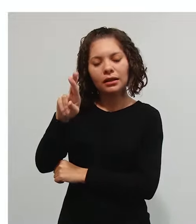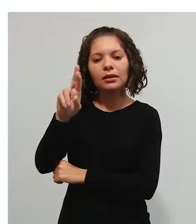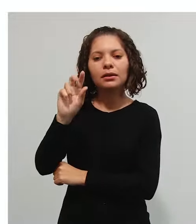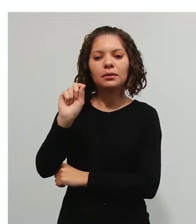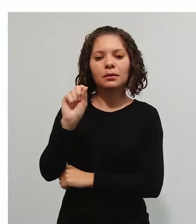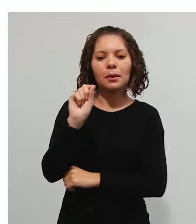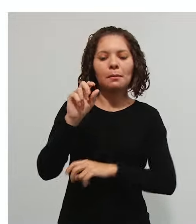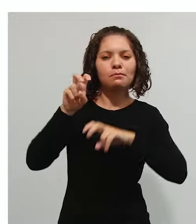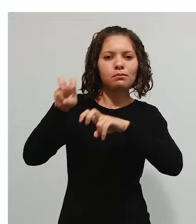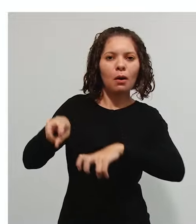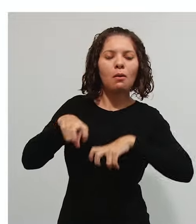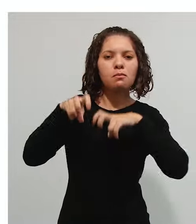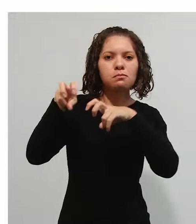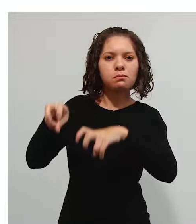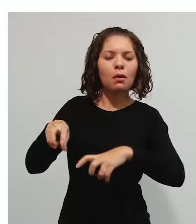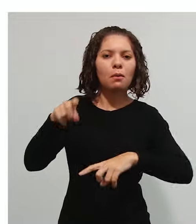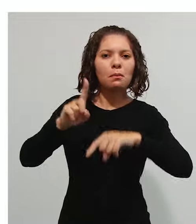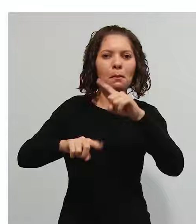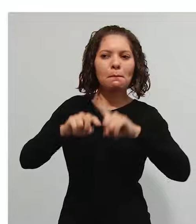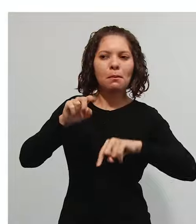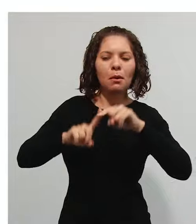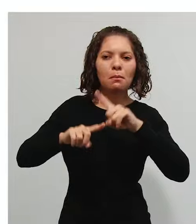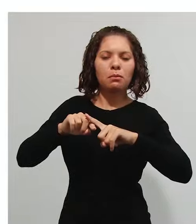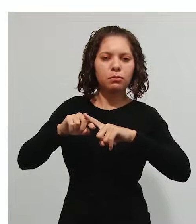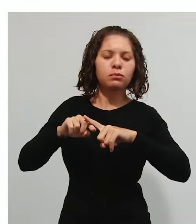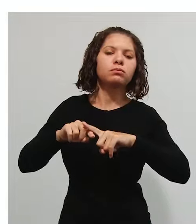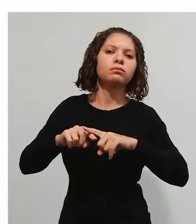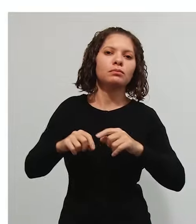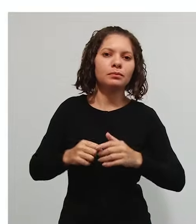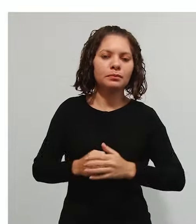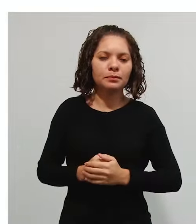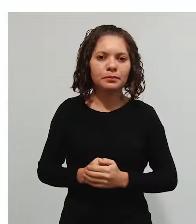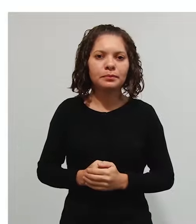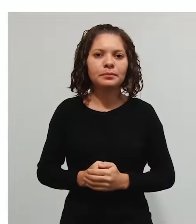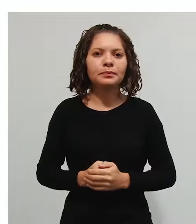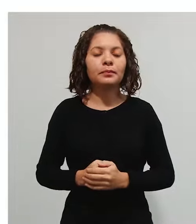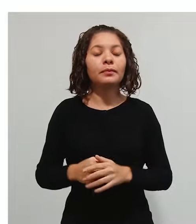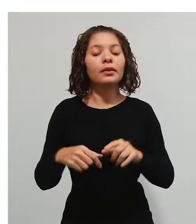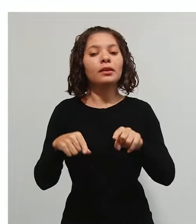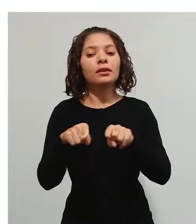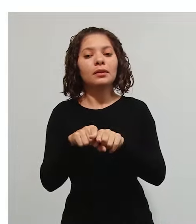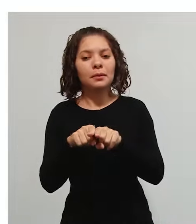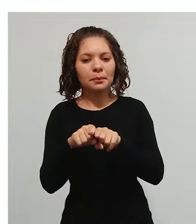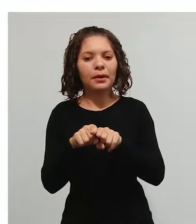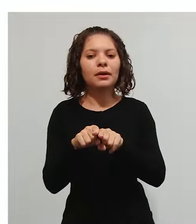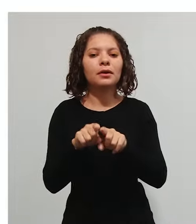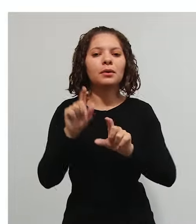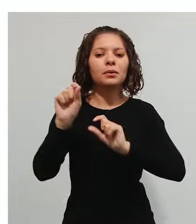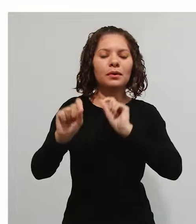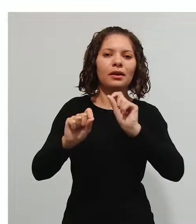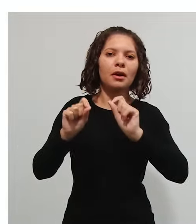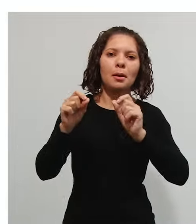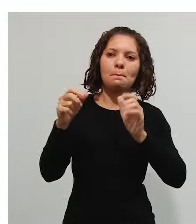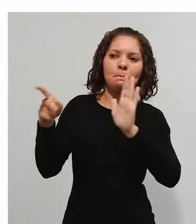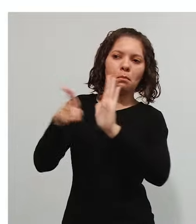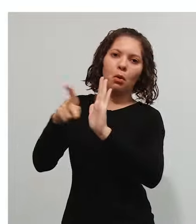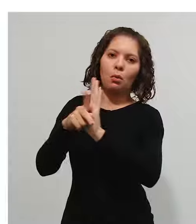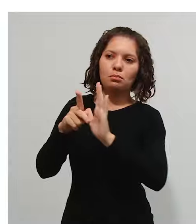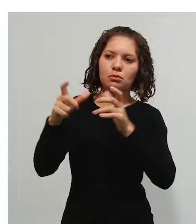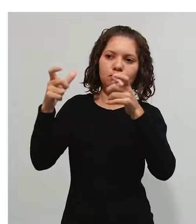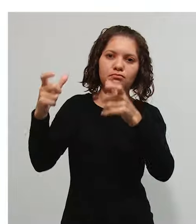improdutivos tá desestimular essa conduta e ele vai incidir nos Imóveis da zona rural lá não